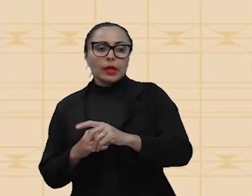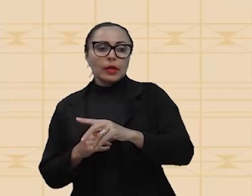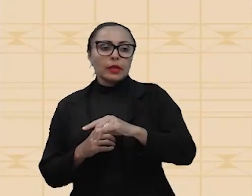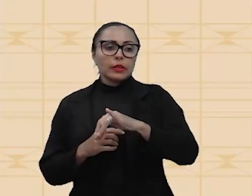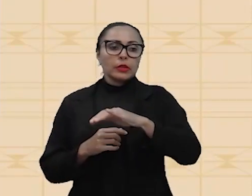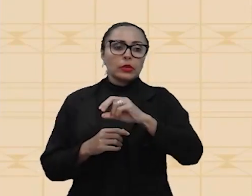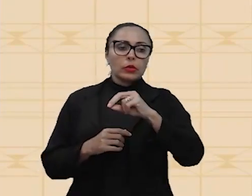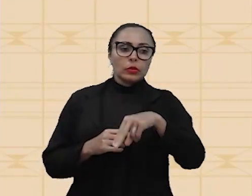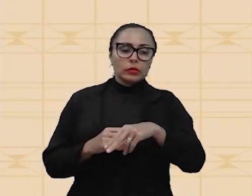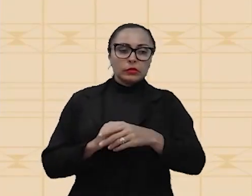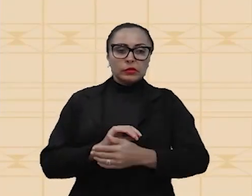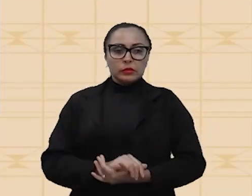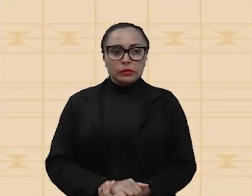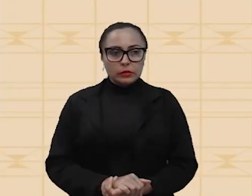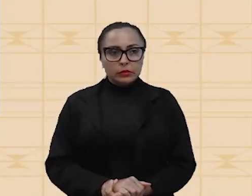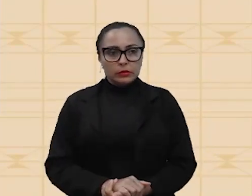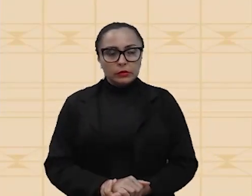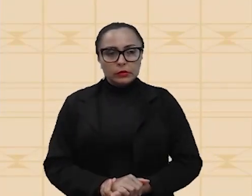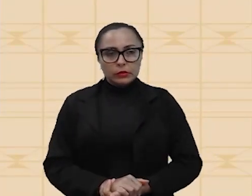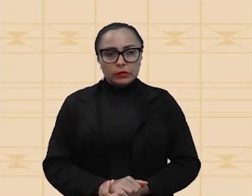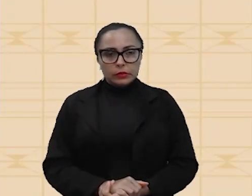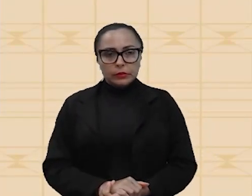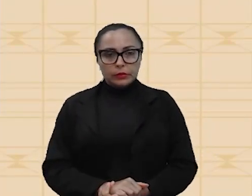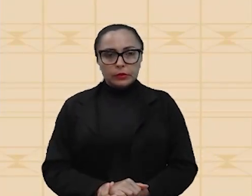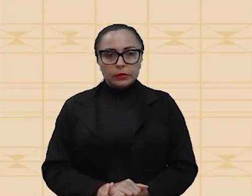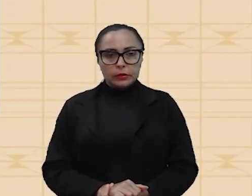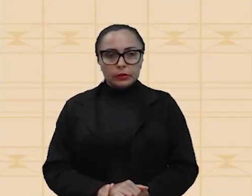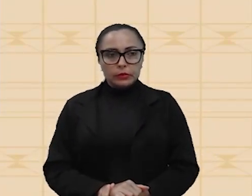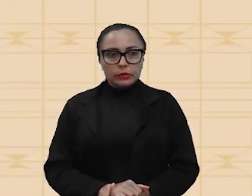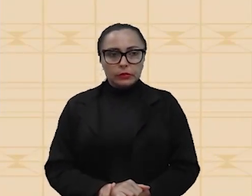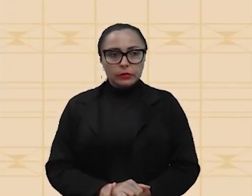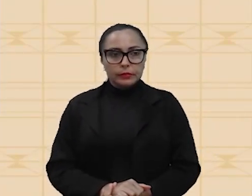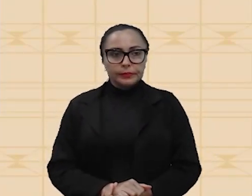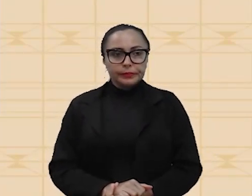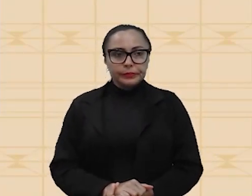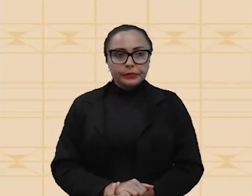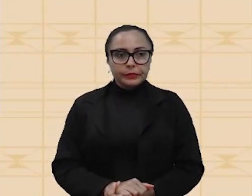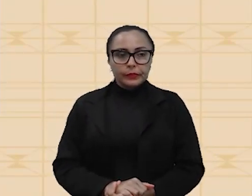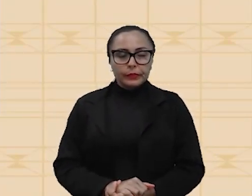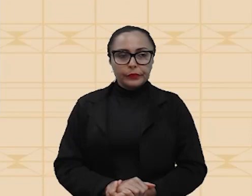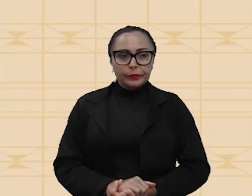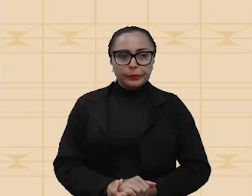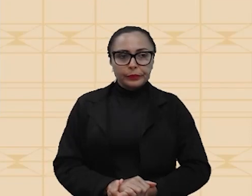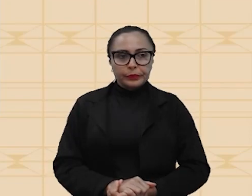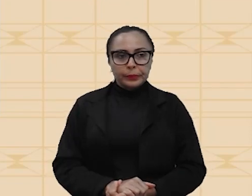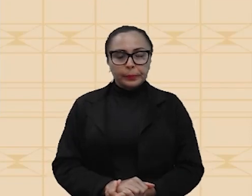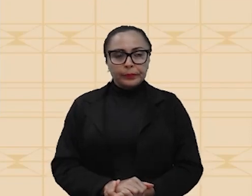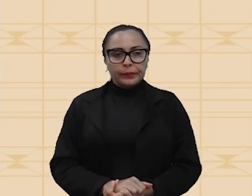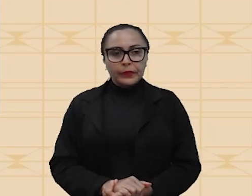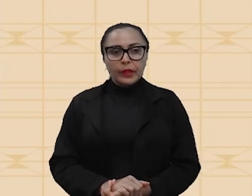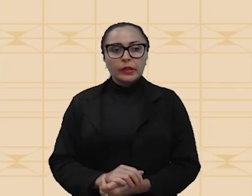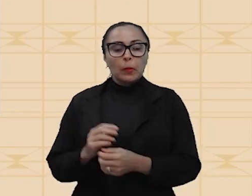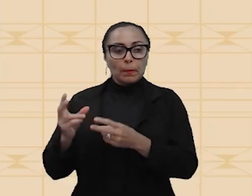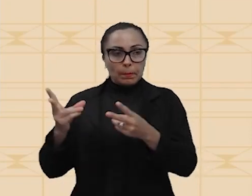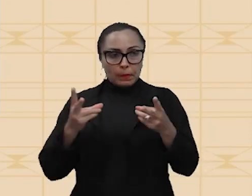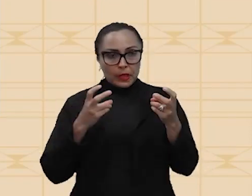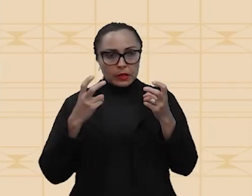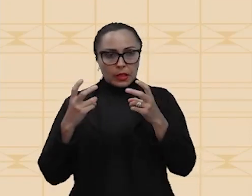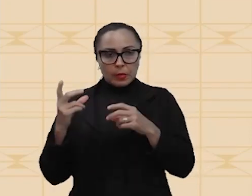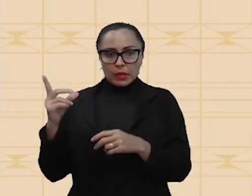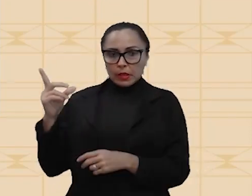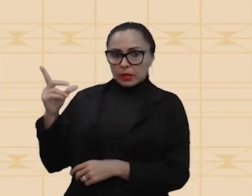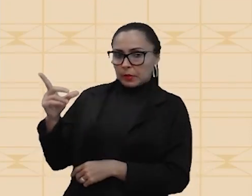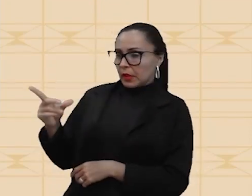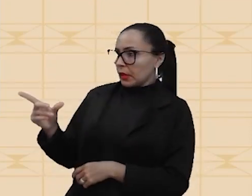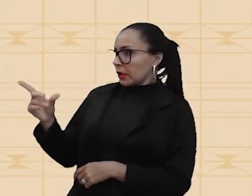sim, ele vai ter um excesso de carga negativa, ficando um íon ânion. Então, perceba que nessa placazinha aqui, ó, aquele que